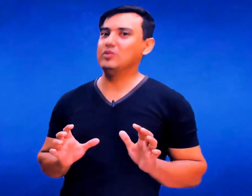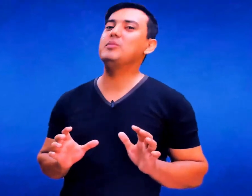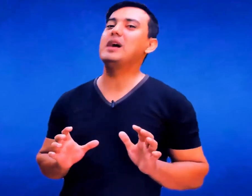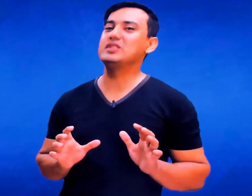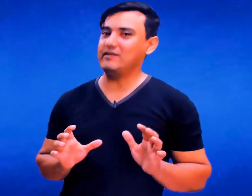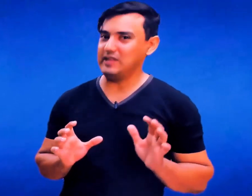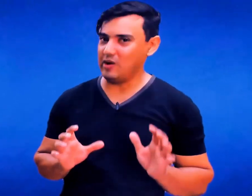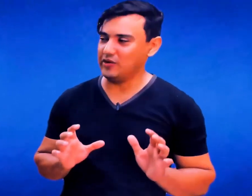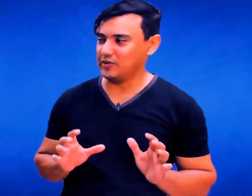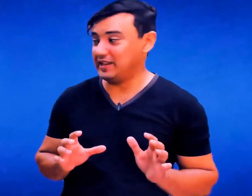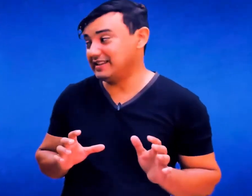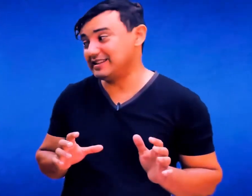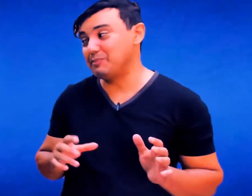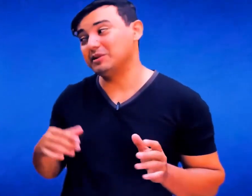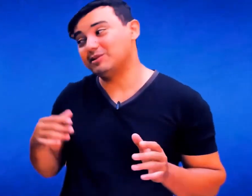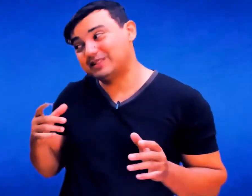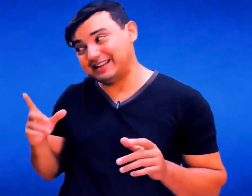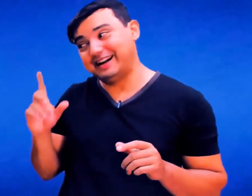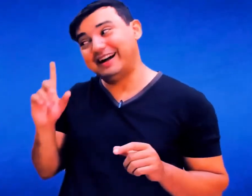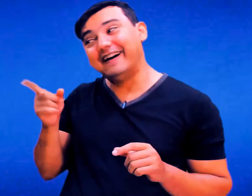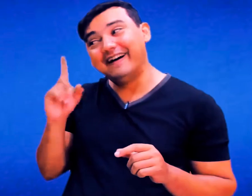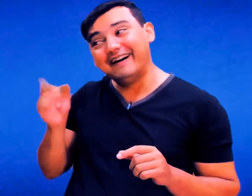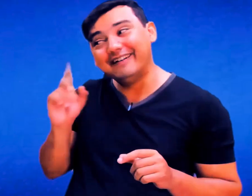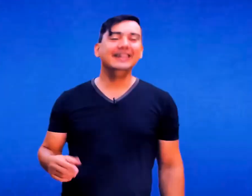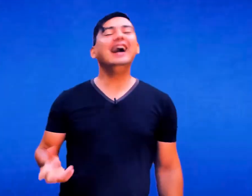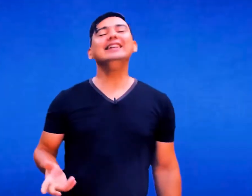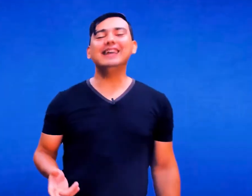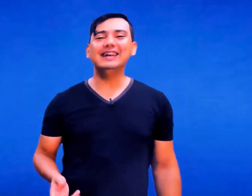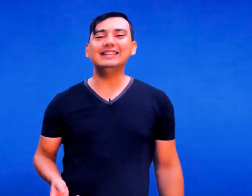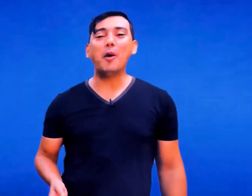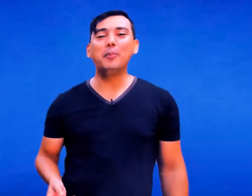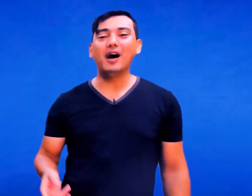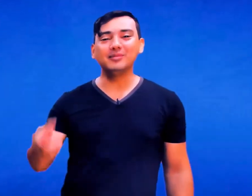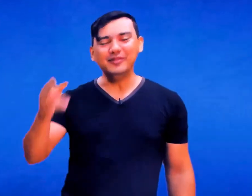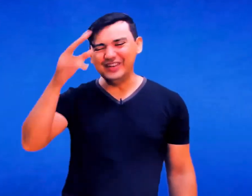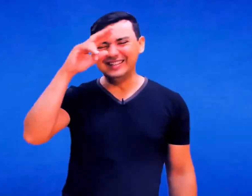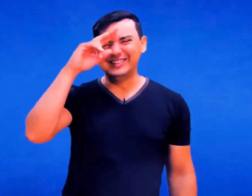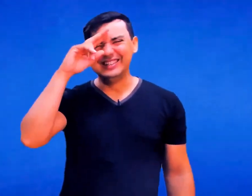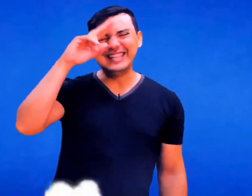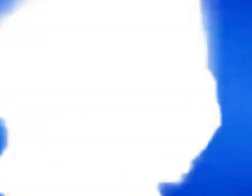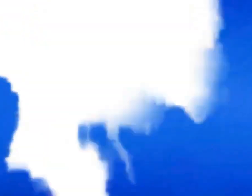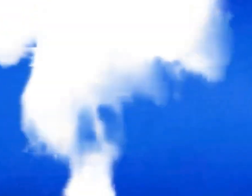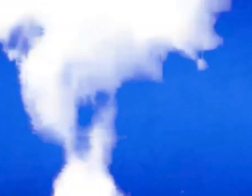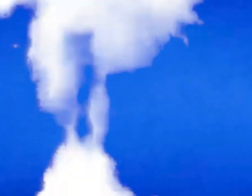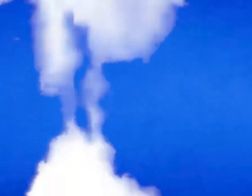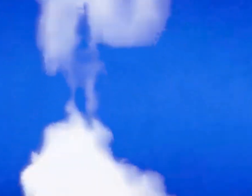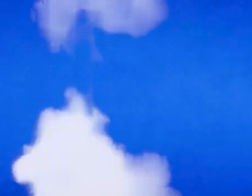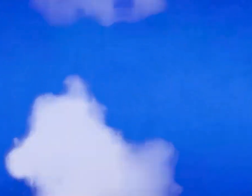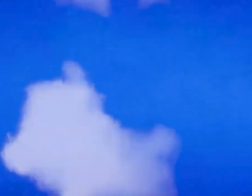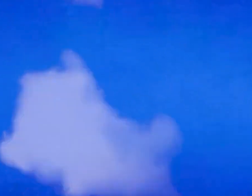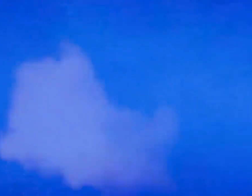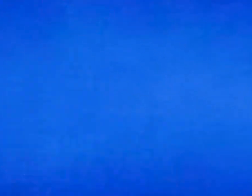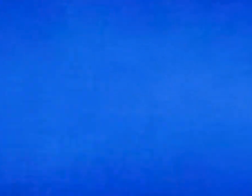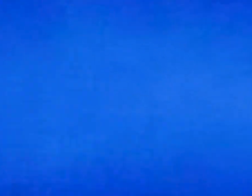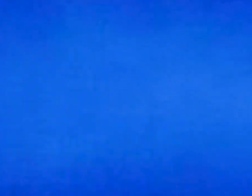muito surpreso, não imaginava um negócio desse, produção. E é isso aí, até o próximo vídeo. Tchau! We'll be right back.